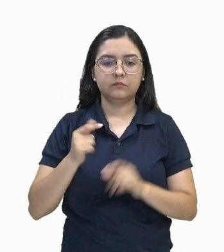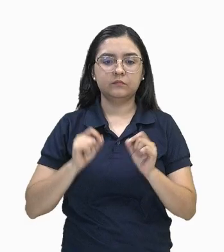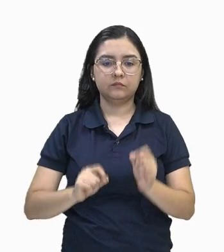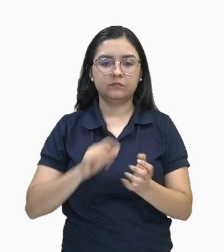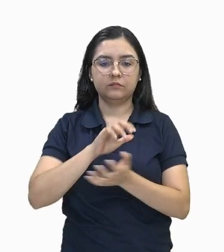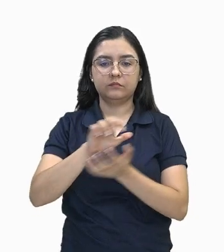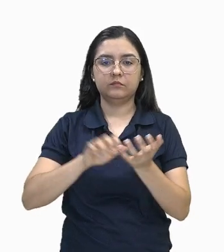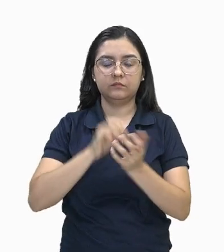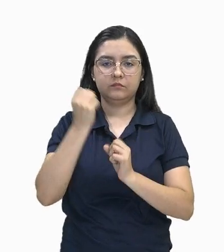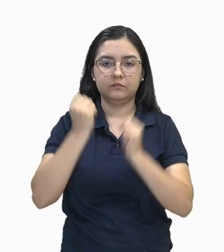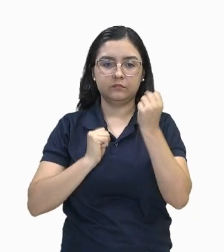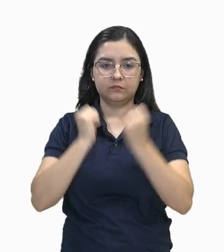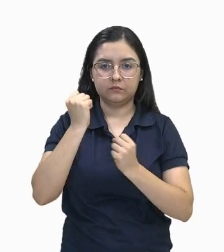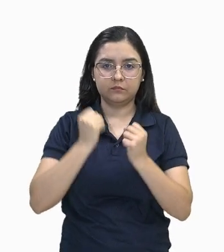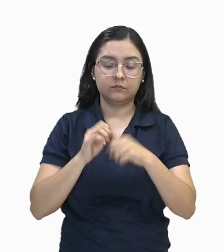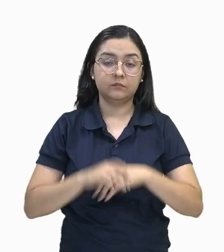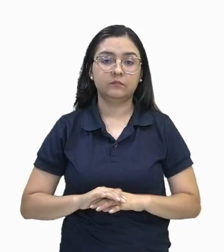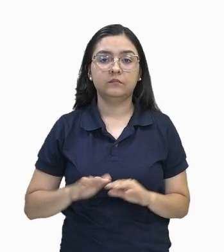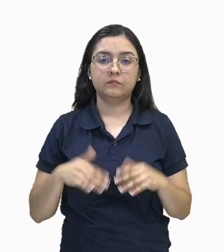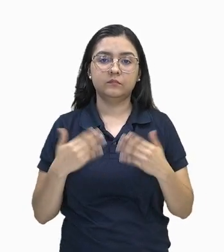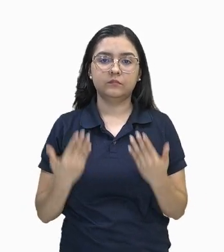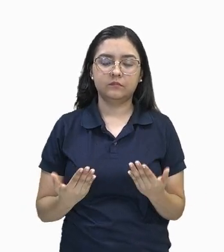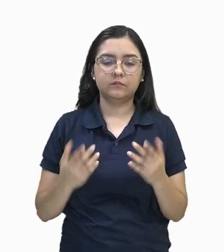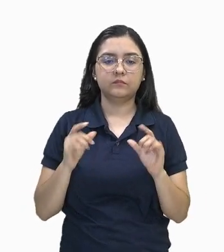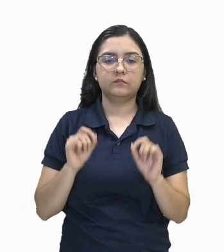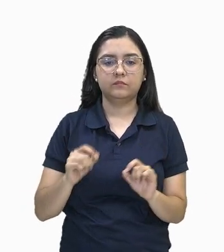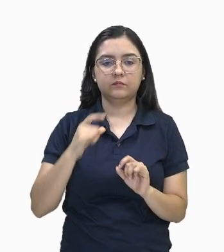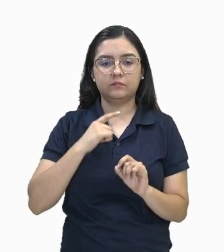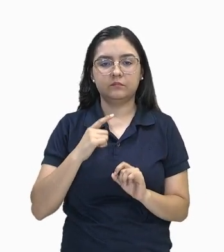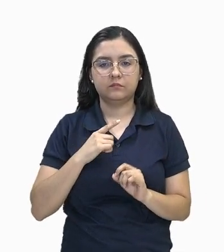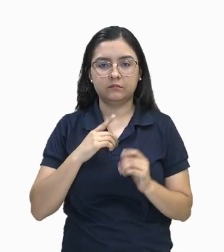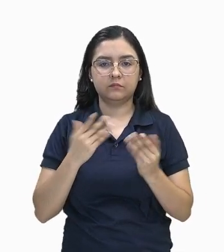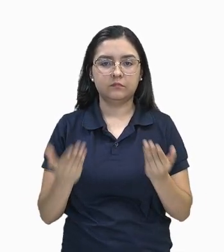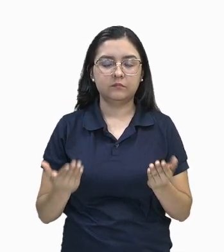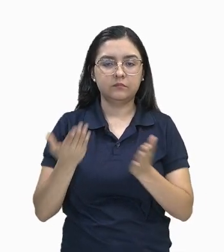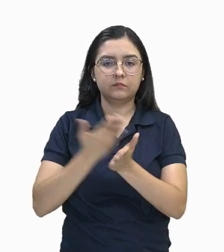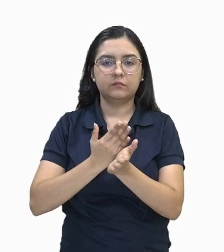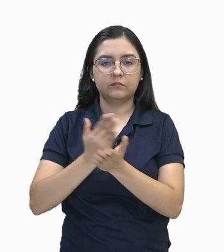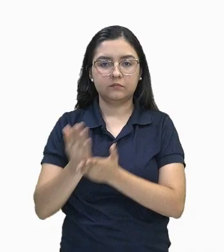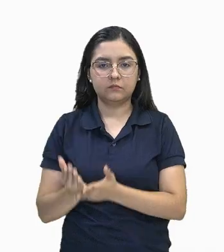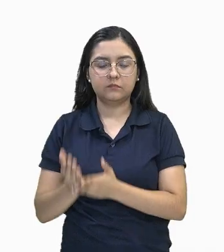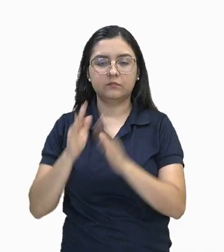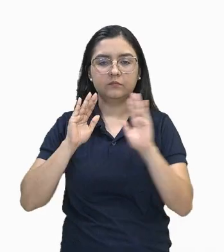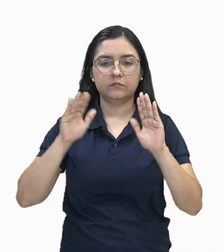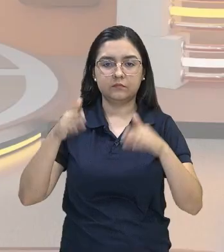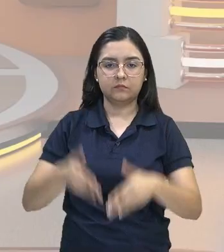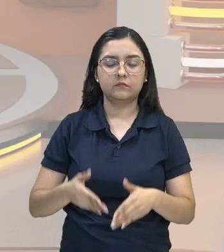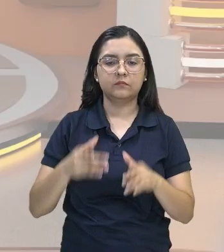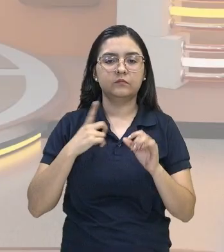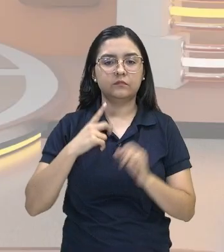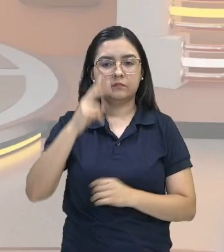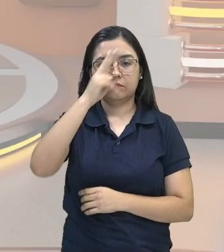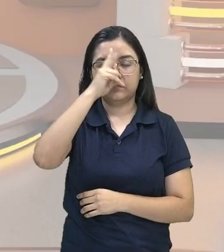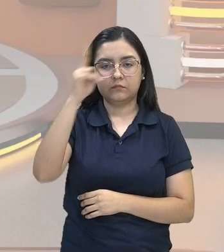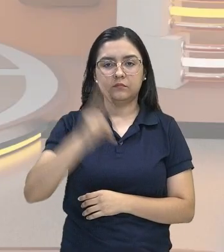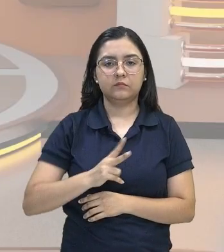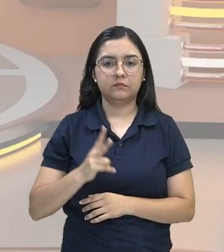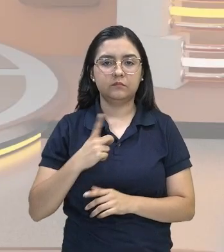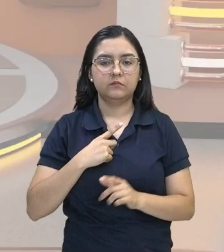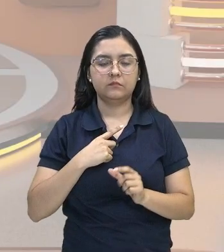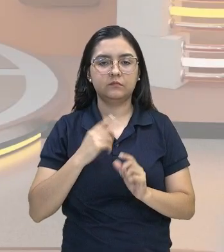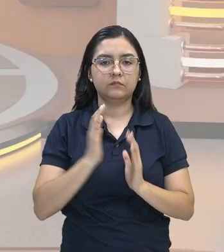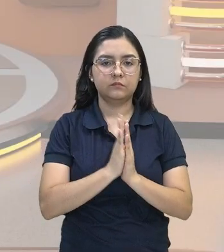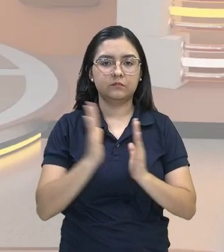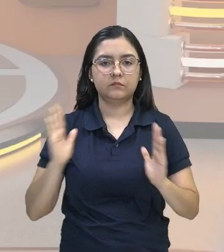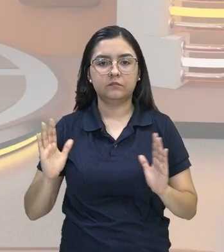Revolução Industrial. A gente vai, então, sair um pouco da história do Brasil e adentrar um pouco na história geral para entender um pouquinho mais como é que foi o